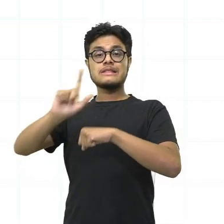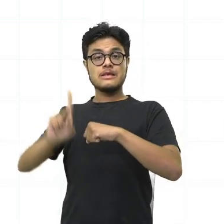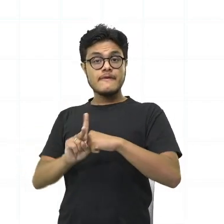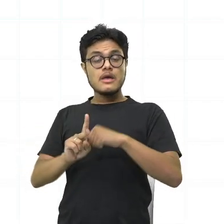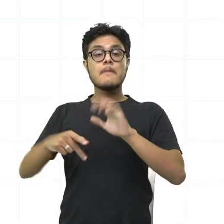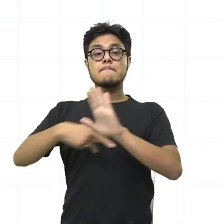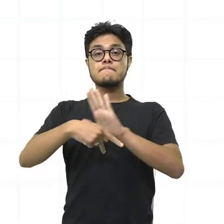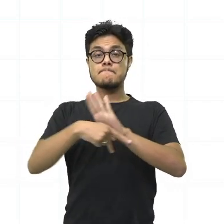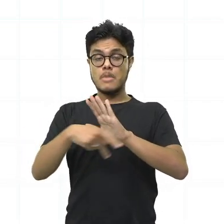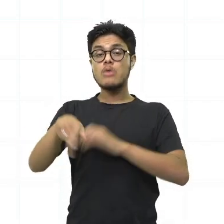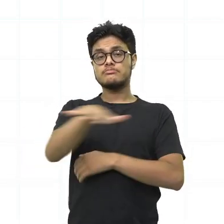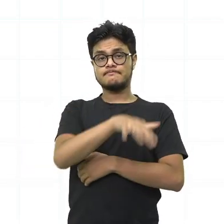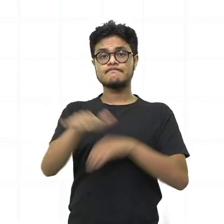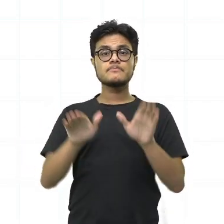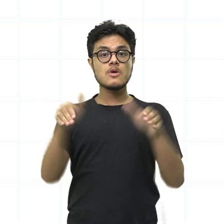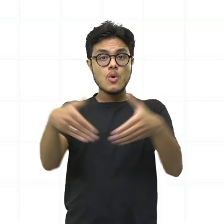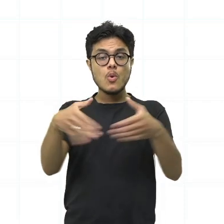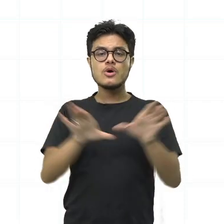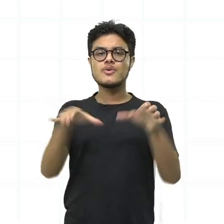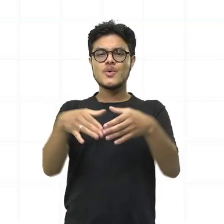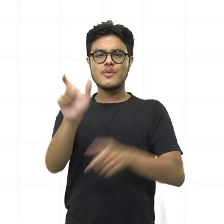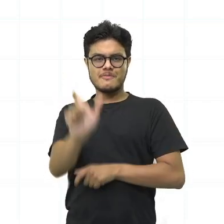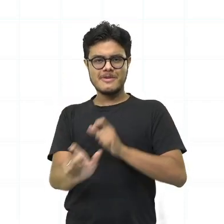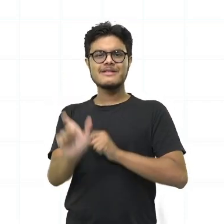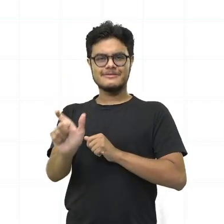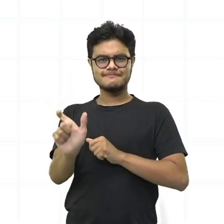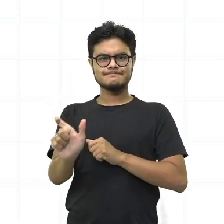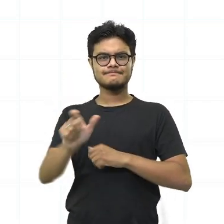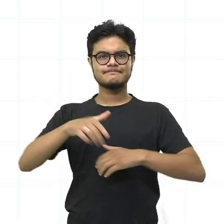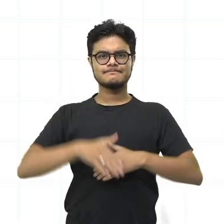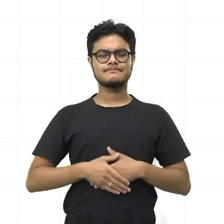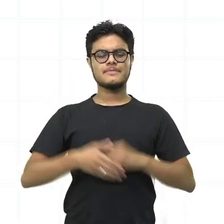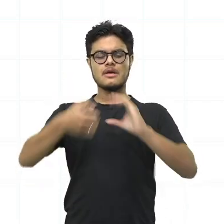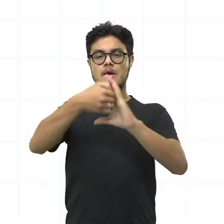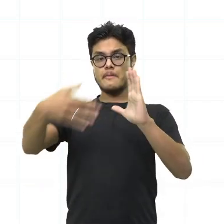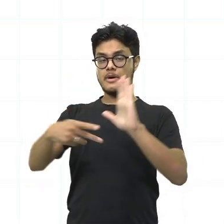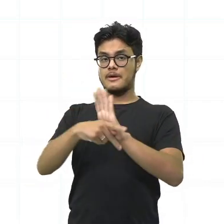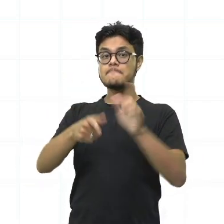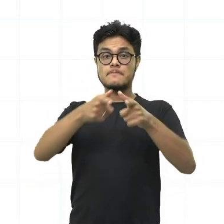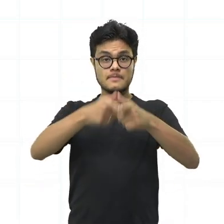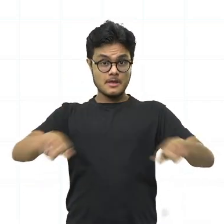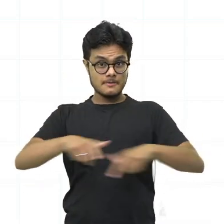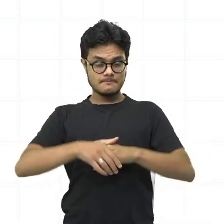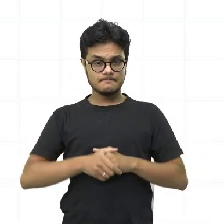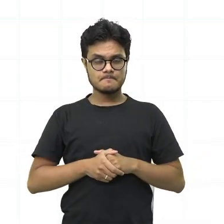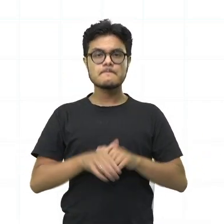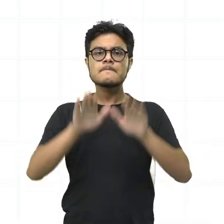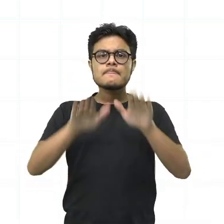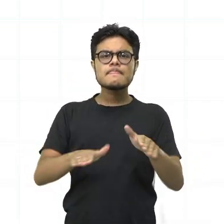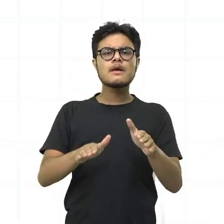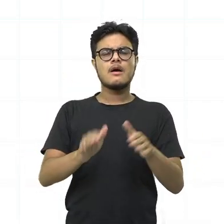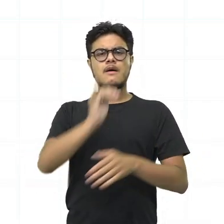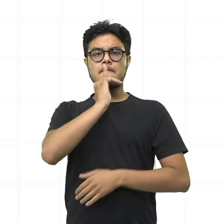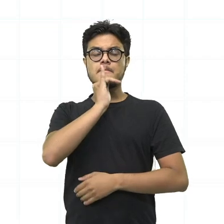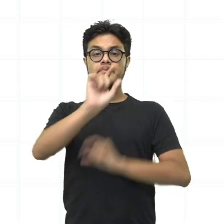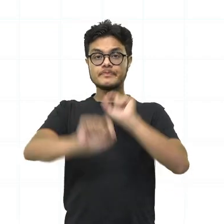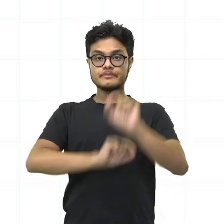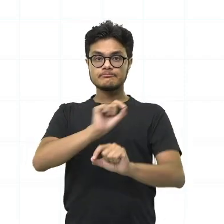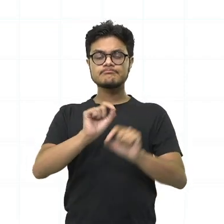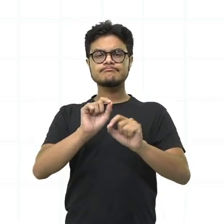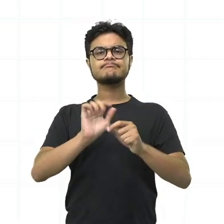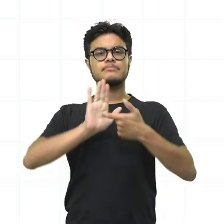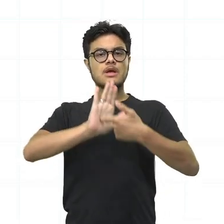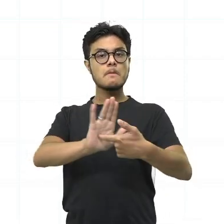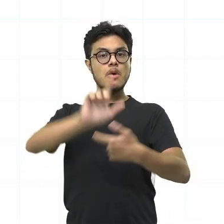né? Eu tenho uma classe pertencente, aí eu vou estudar essas palavras, né, conforme essas classes gramaticais, tá? E aí, quando